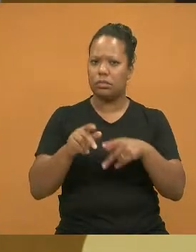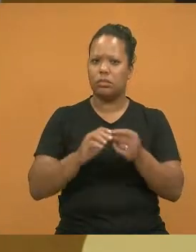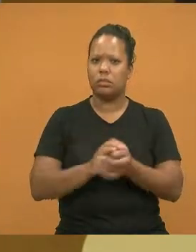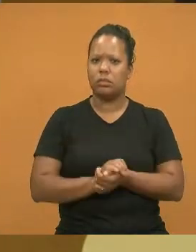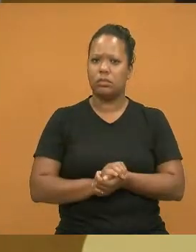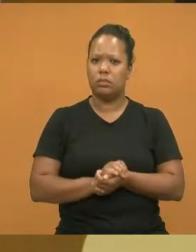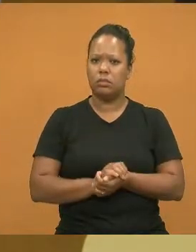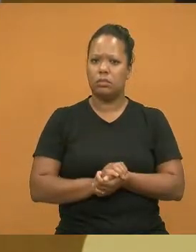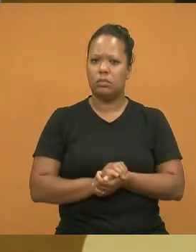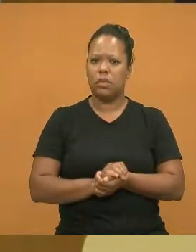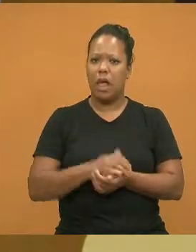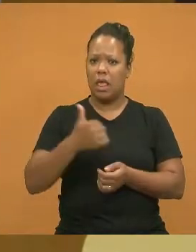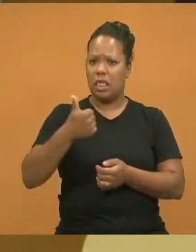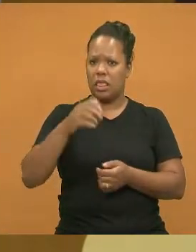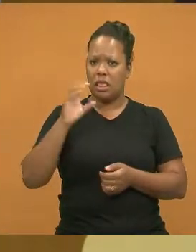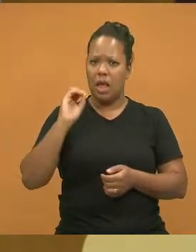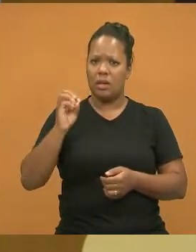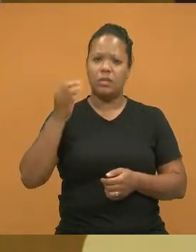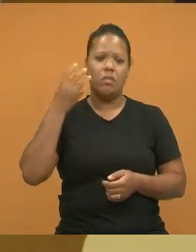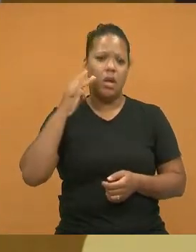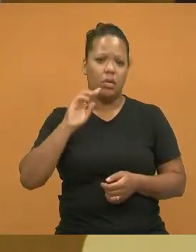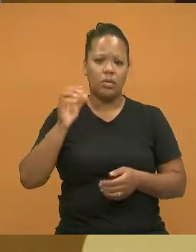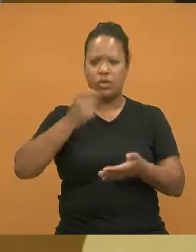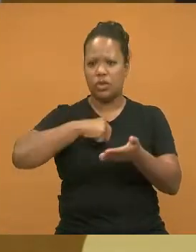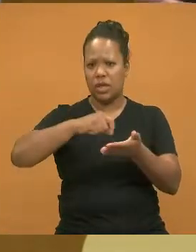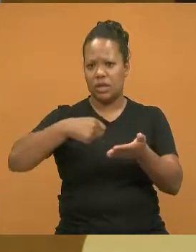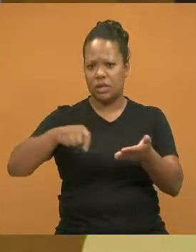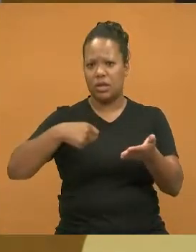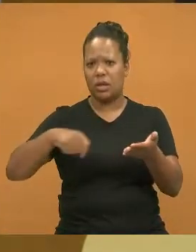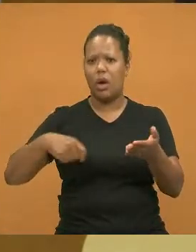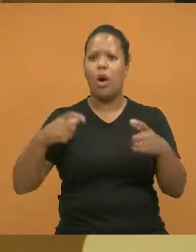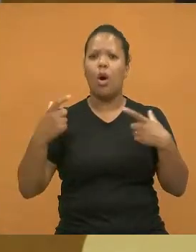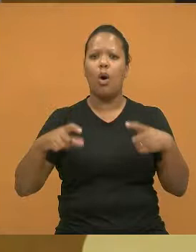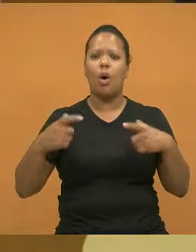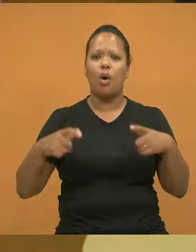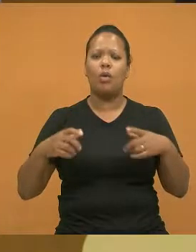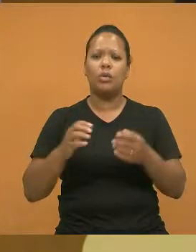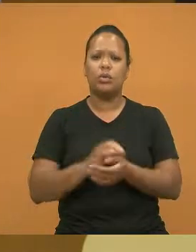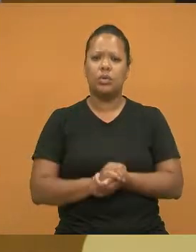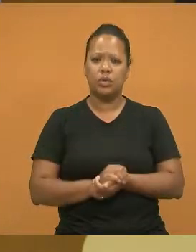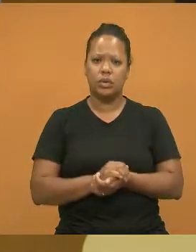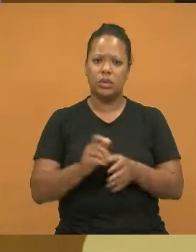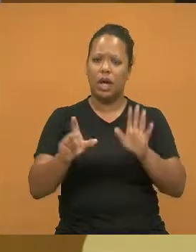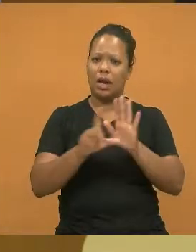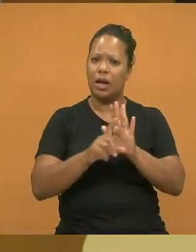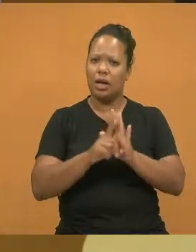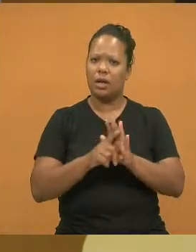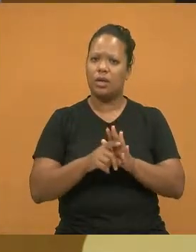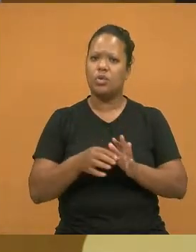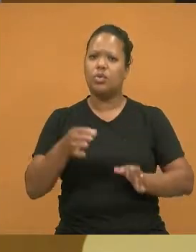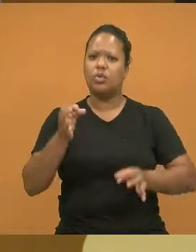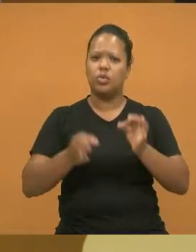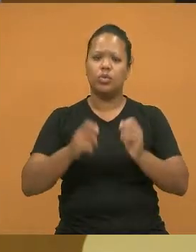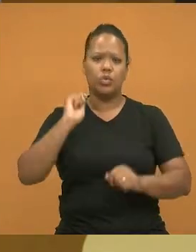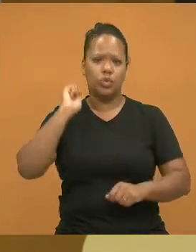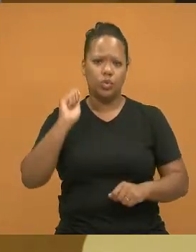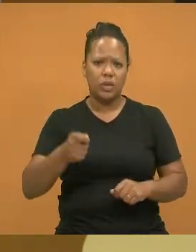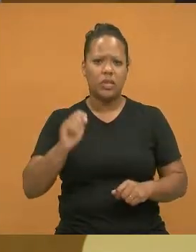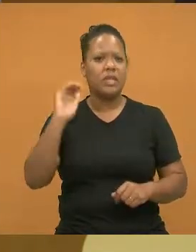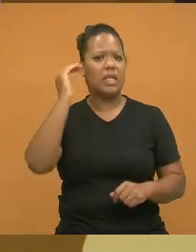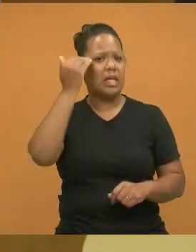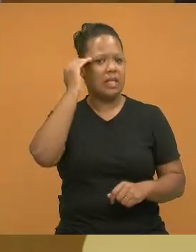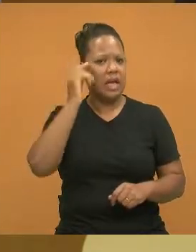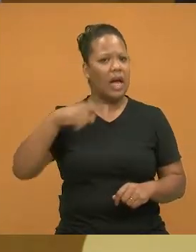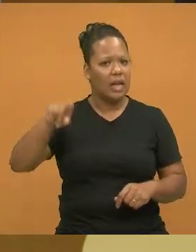teve mais de 2 milhões de assinatura, e ele diz que aonde está a legalidade disso? Então, que os nossos juízes entendam que, assim como nós, eles